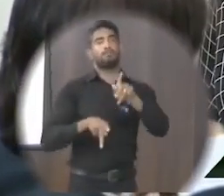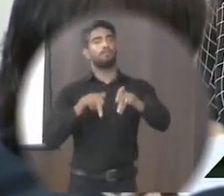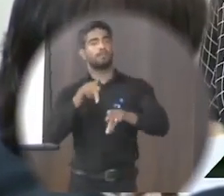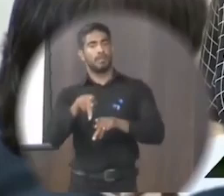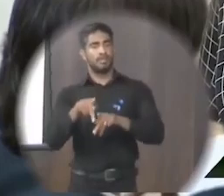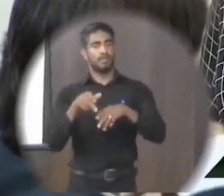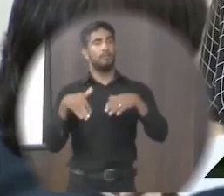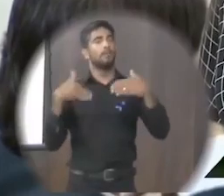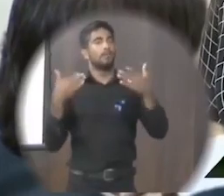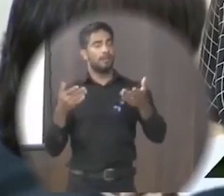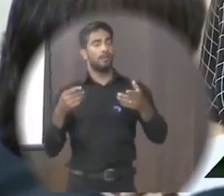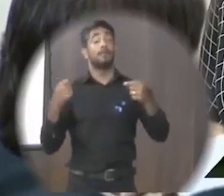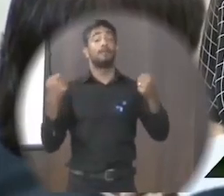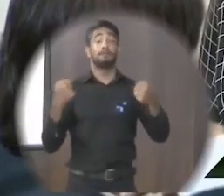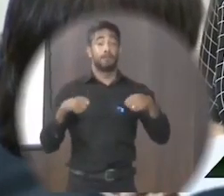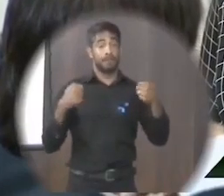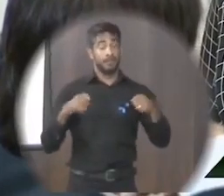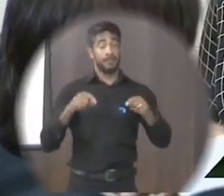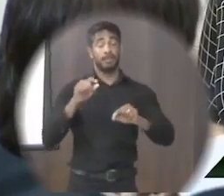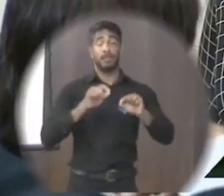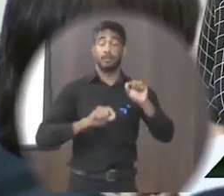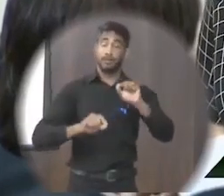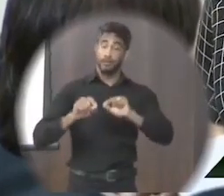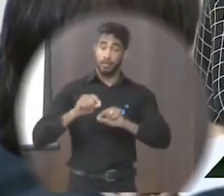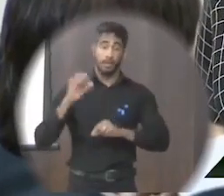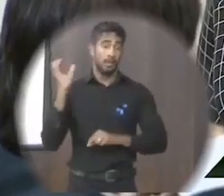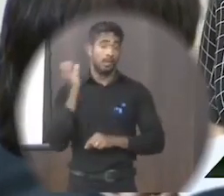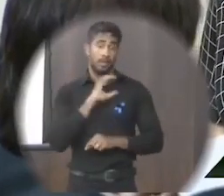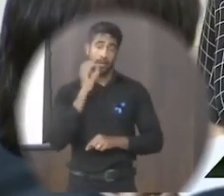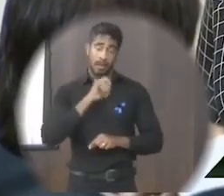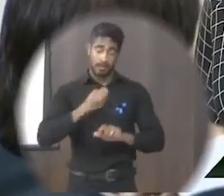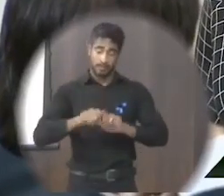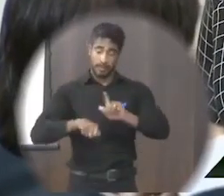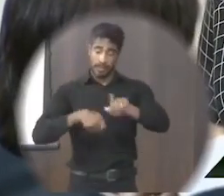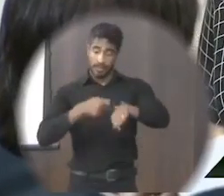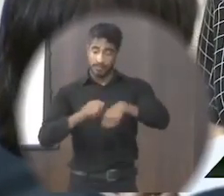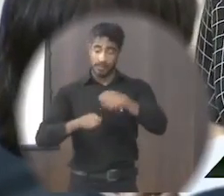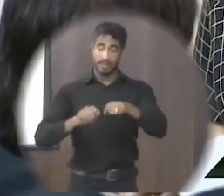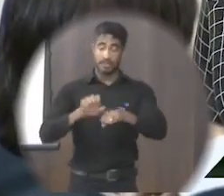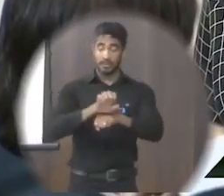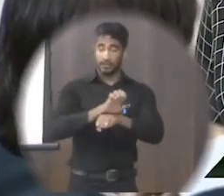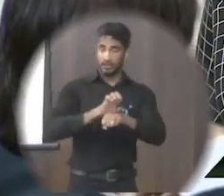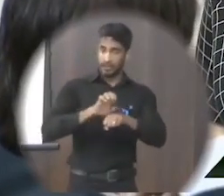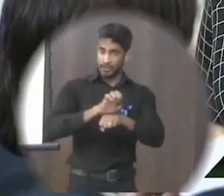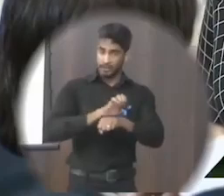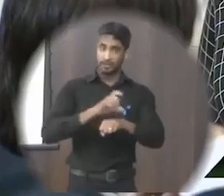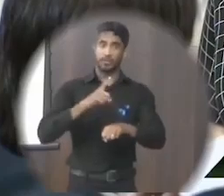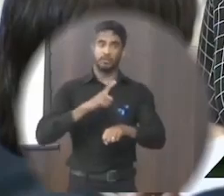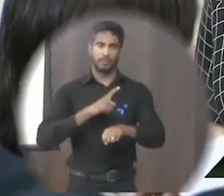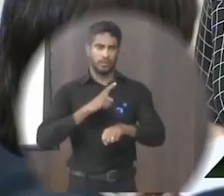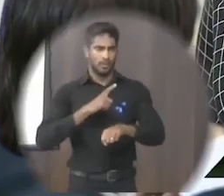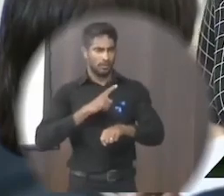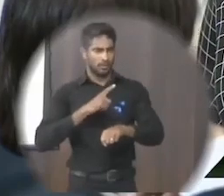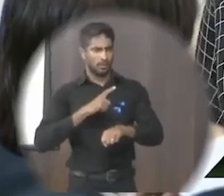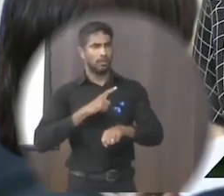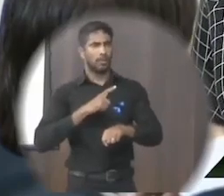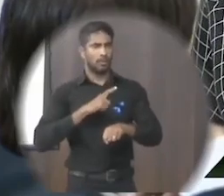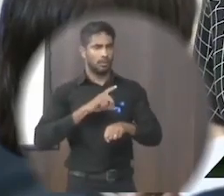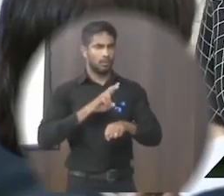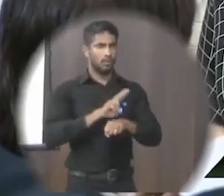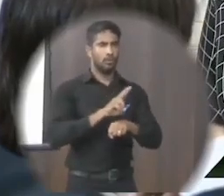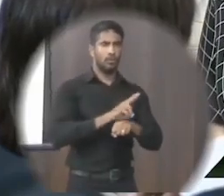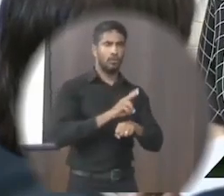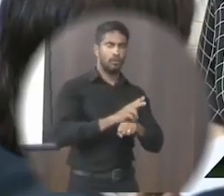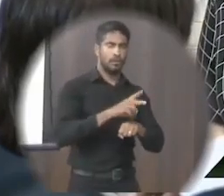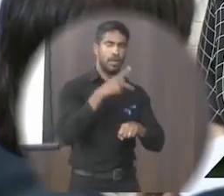sentido, faz-se necessário e urgente que a administração do Executivo mantenha a conservação